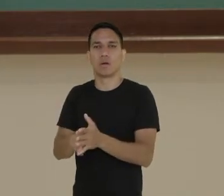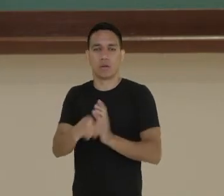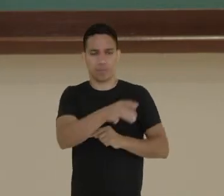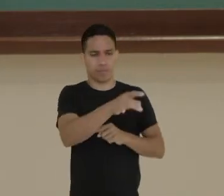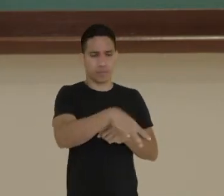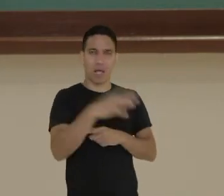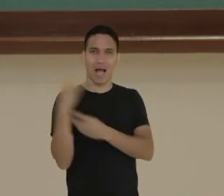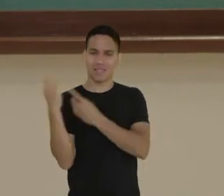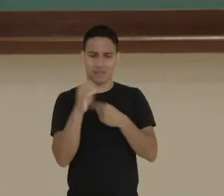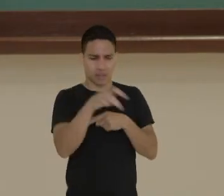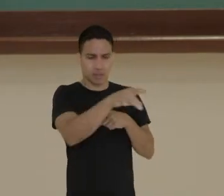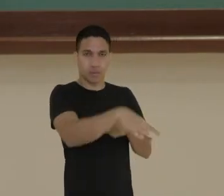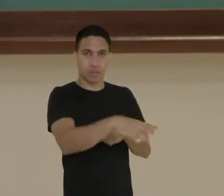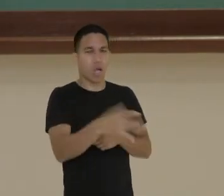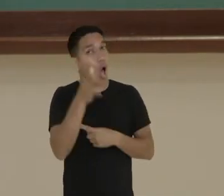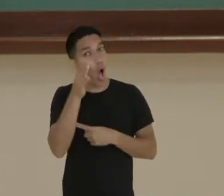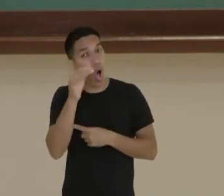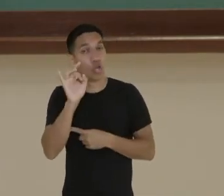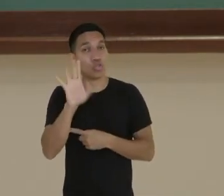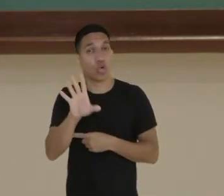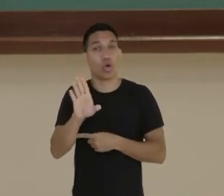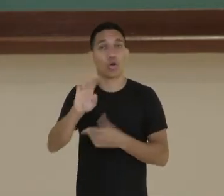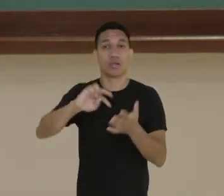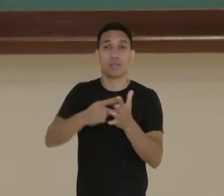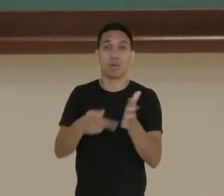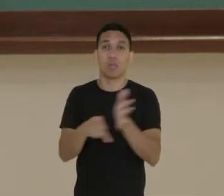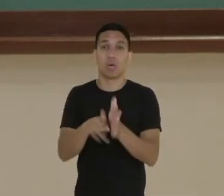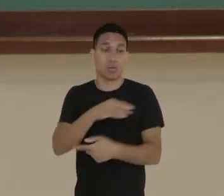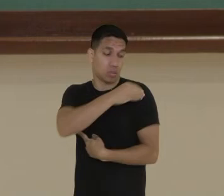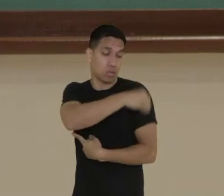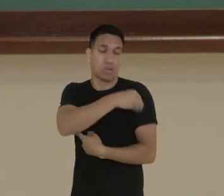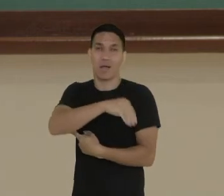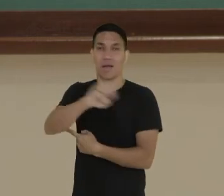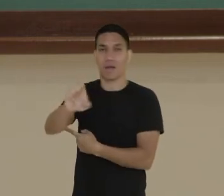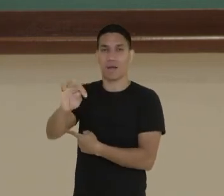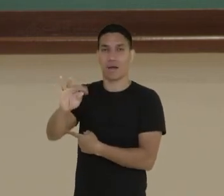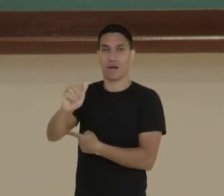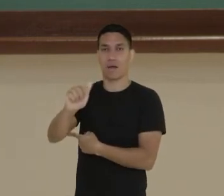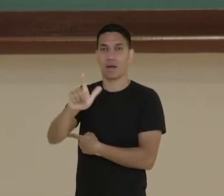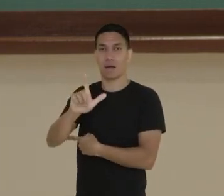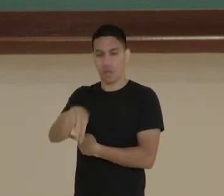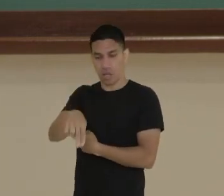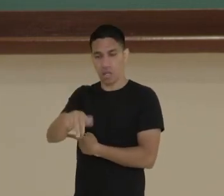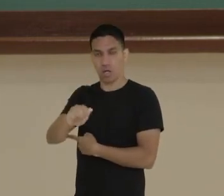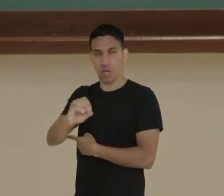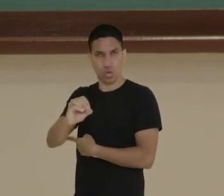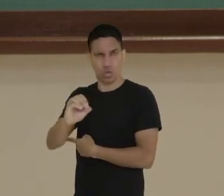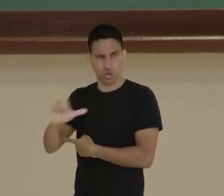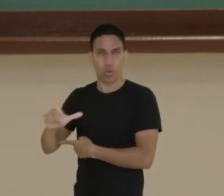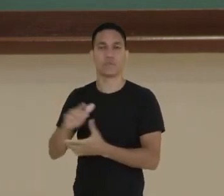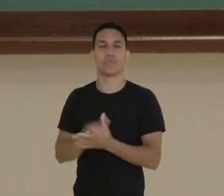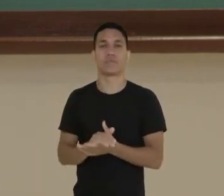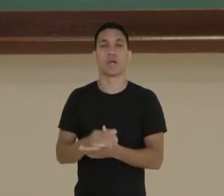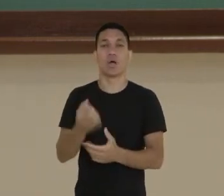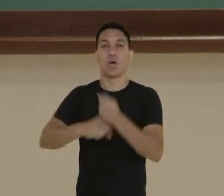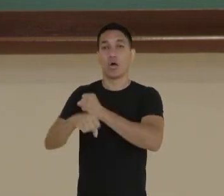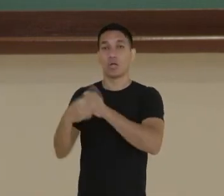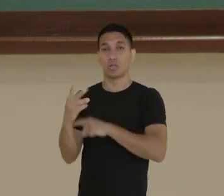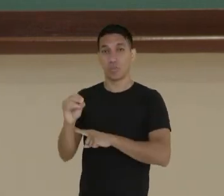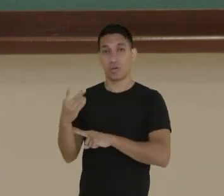grande recurso dela, só uma questão de curiosidade, é o etanol. Né? Para vocês terem uma noção, em 2020 foi produzido em torno